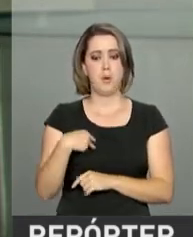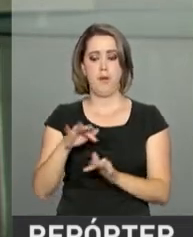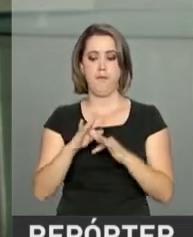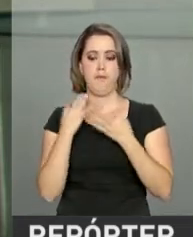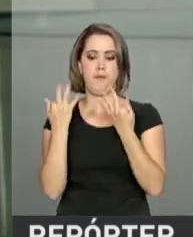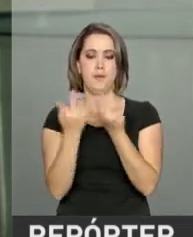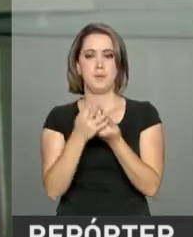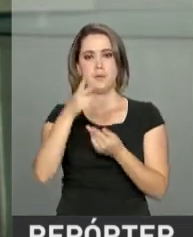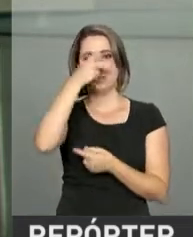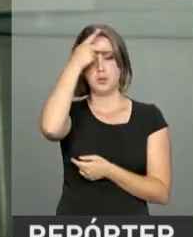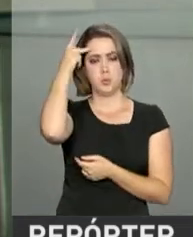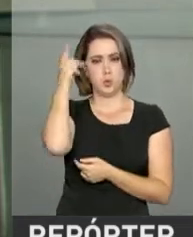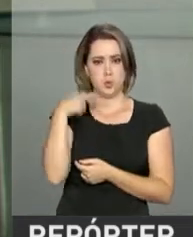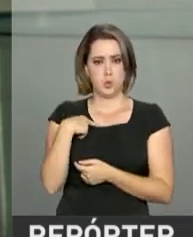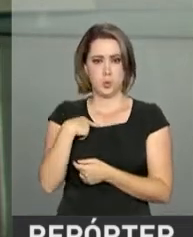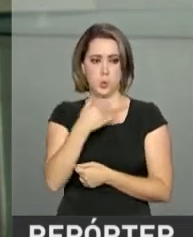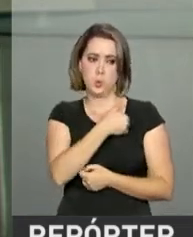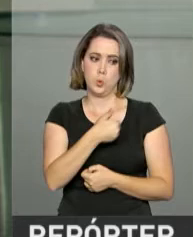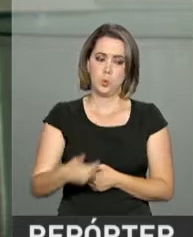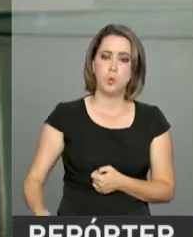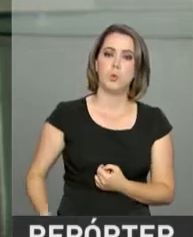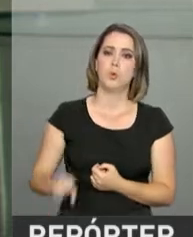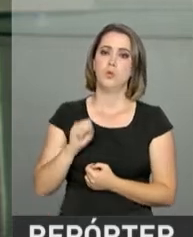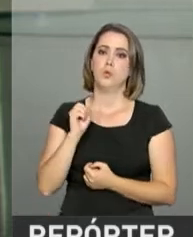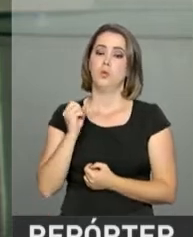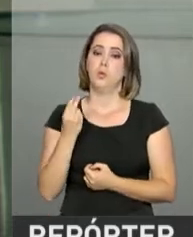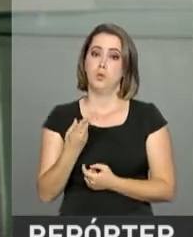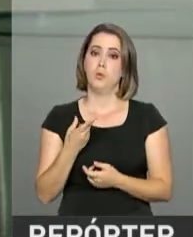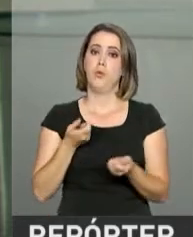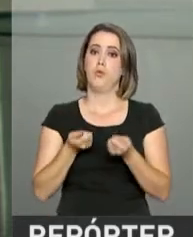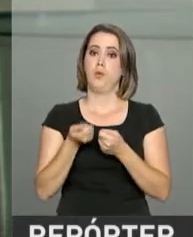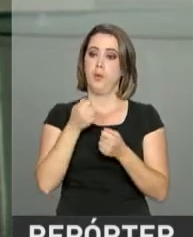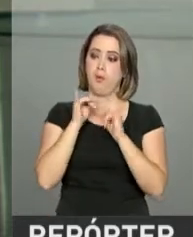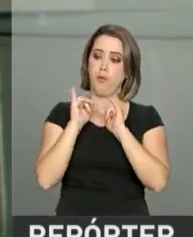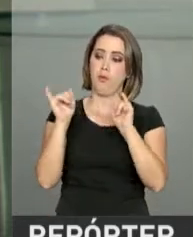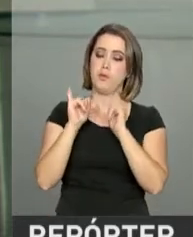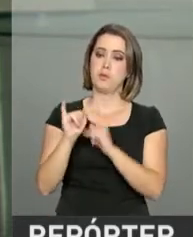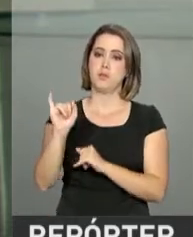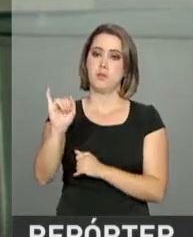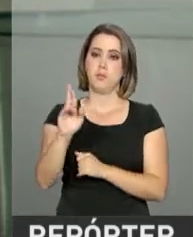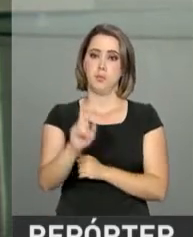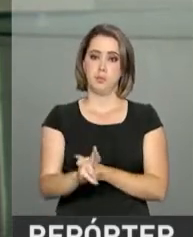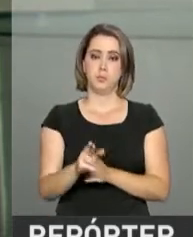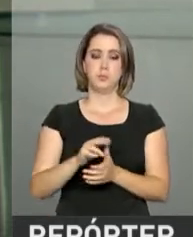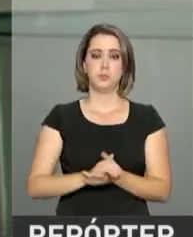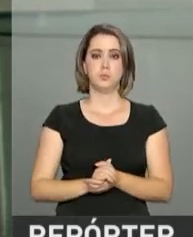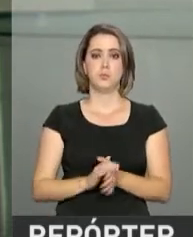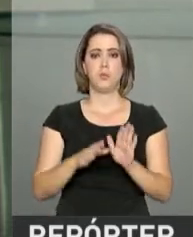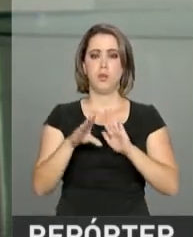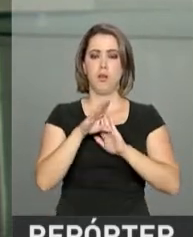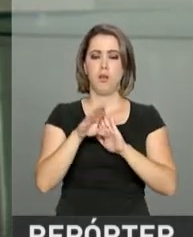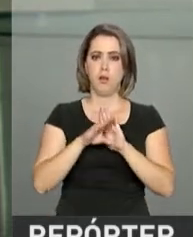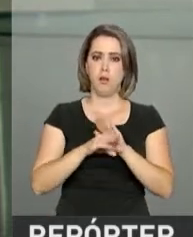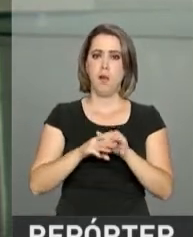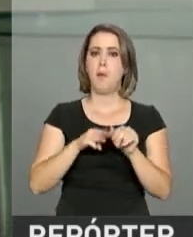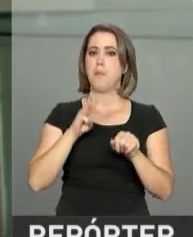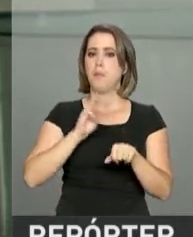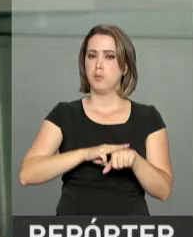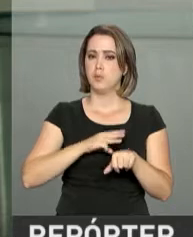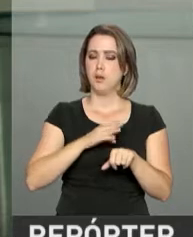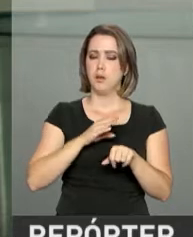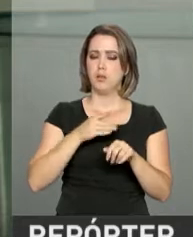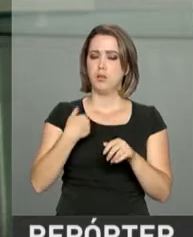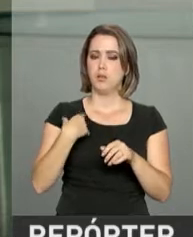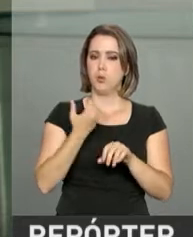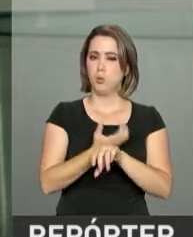de mandatários e agentes públicos regularizar os ativos mantidos no exterior. A matéria foi aprovada no